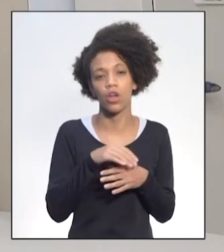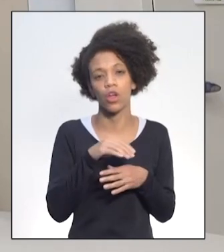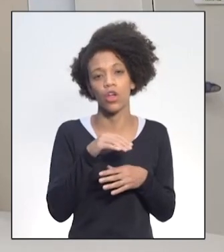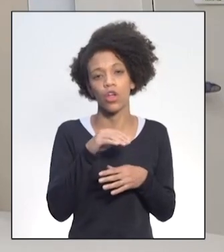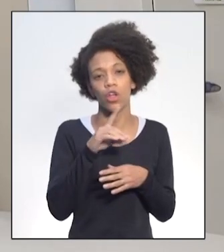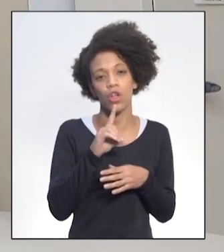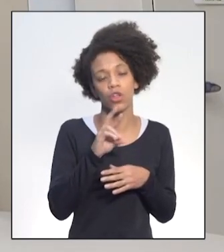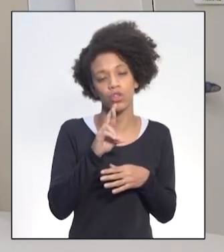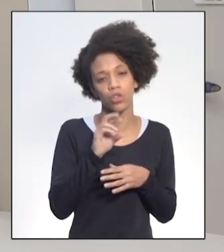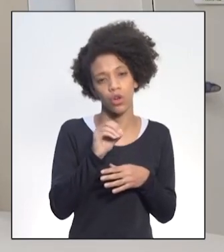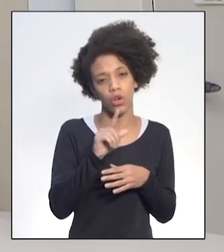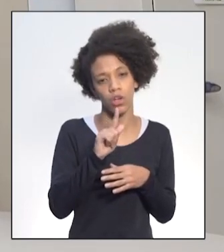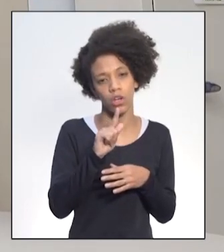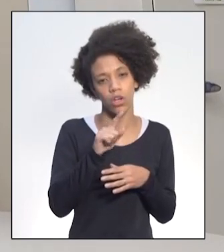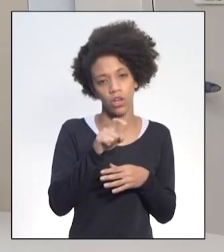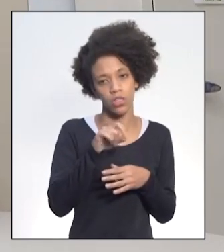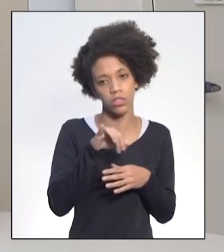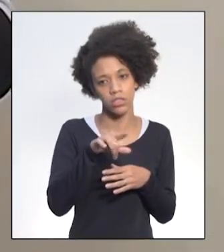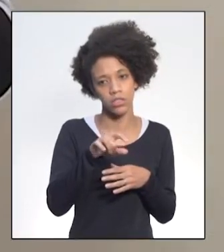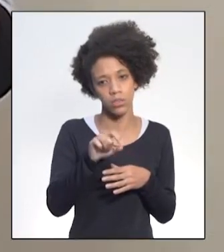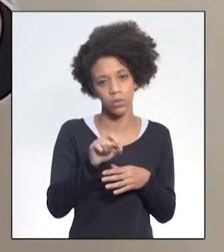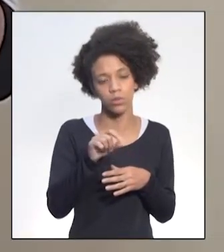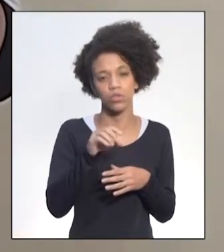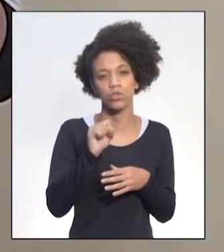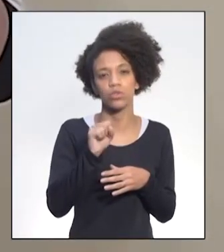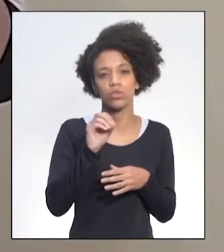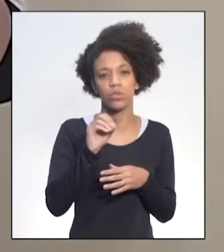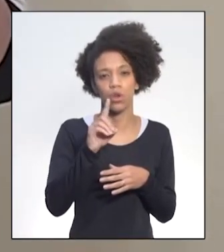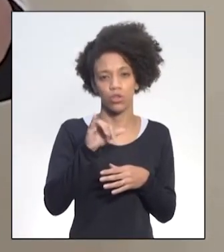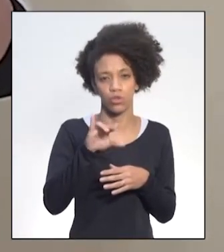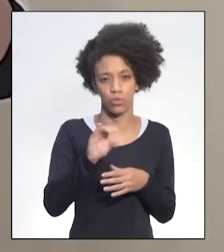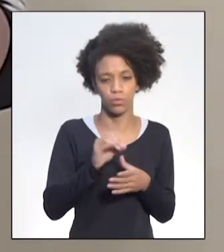Então, o procedimento é o mesmo, vou adicionar o meu repolho roxo.